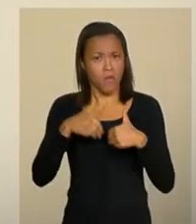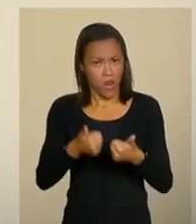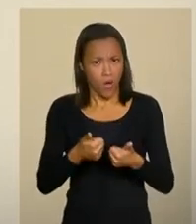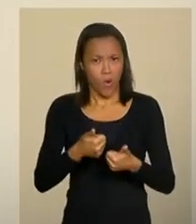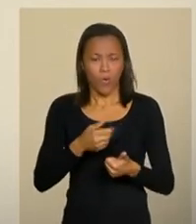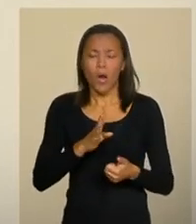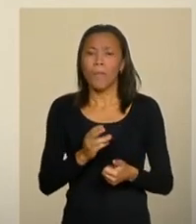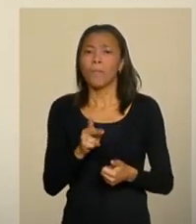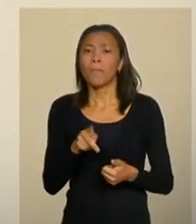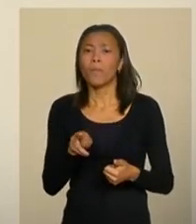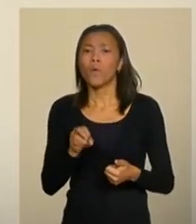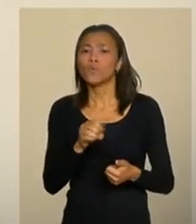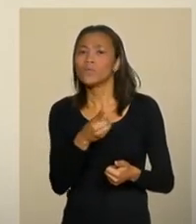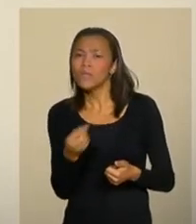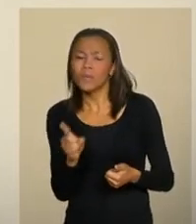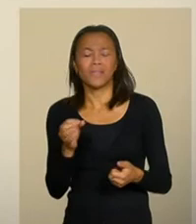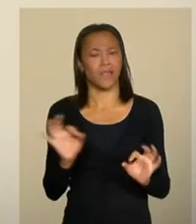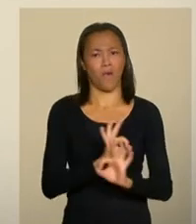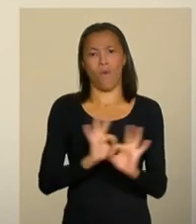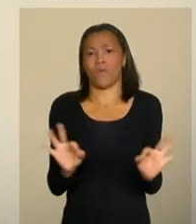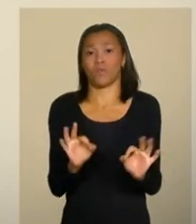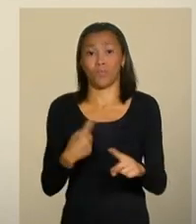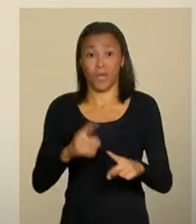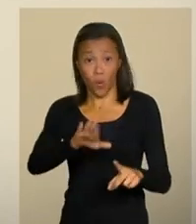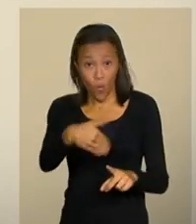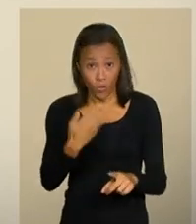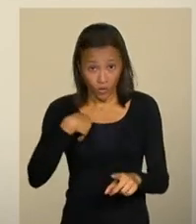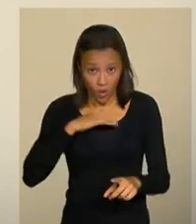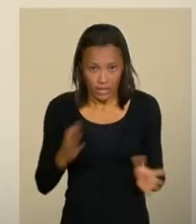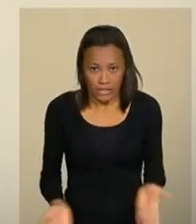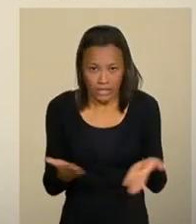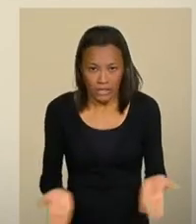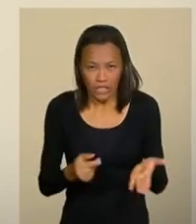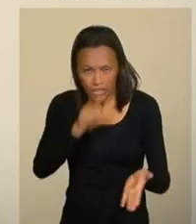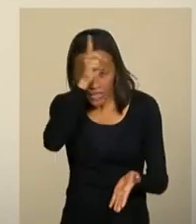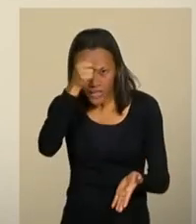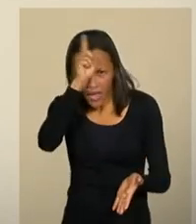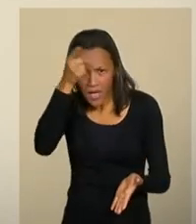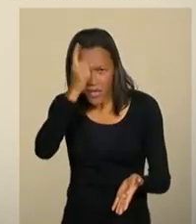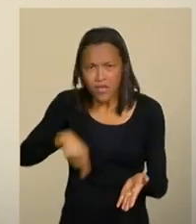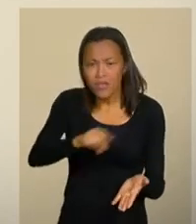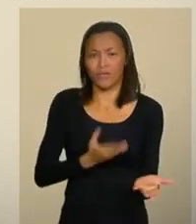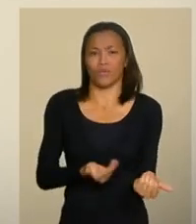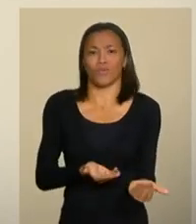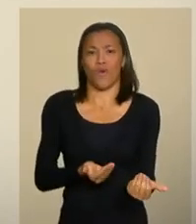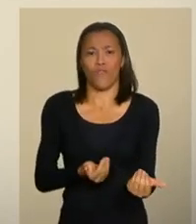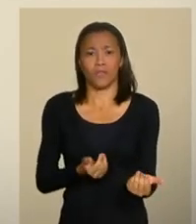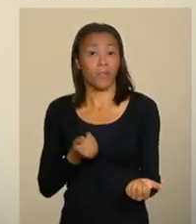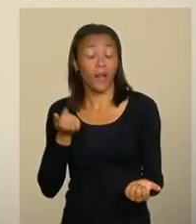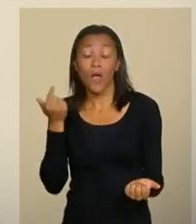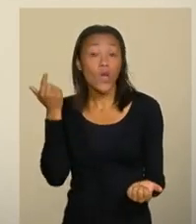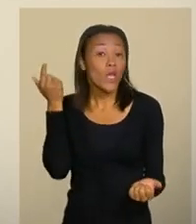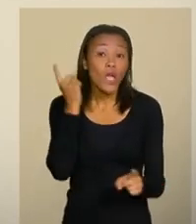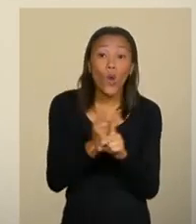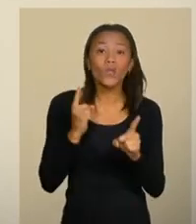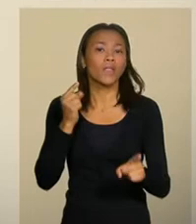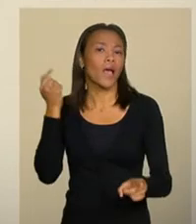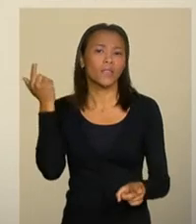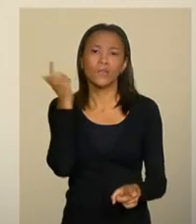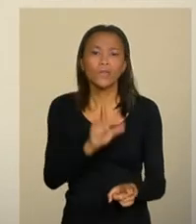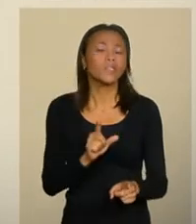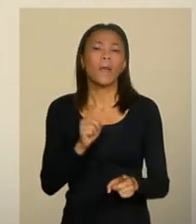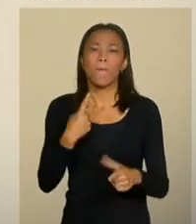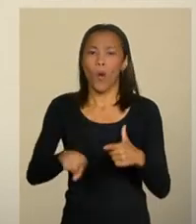produtivo Isso é ótimo Luciano porque quando a gente estimula a criatividade dos jovens para buscar soluções para os